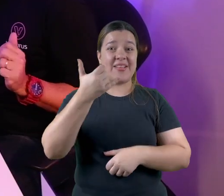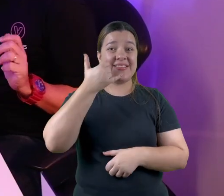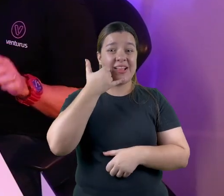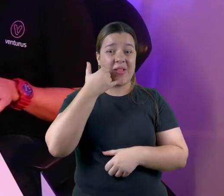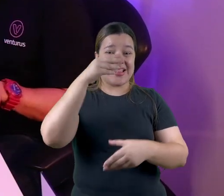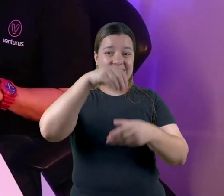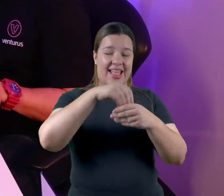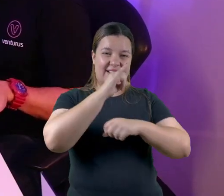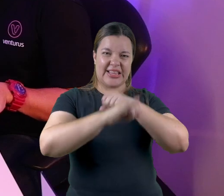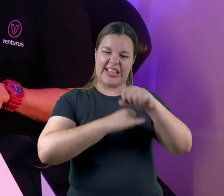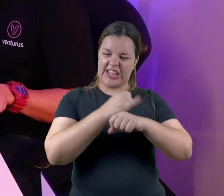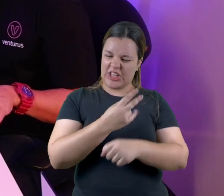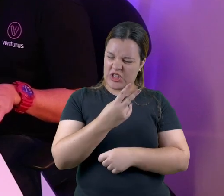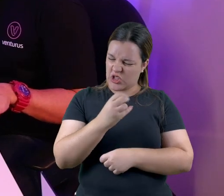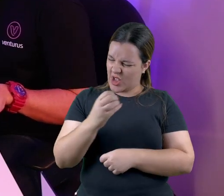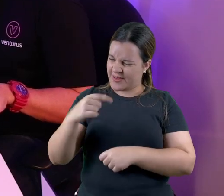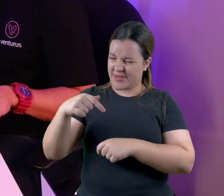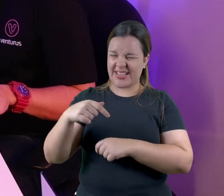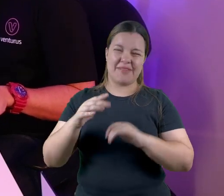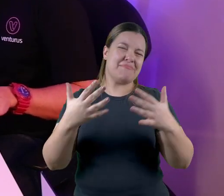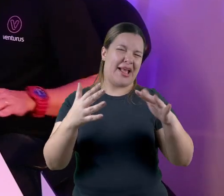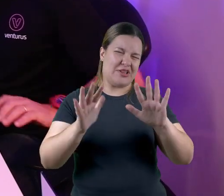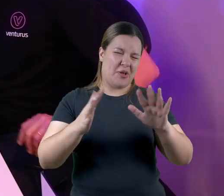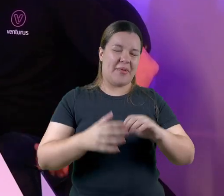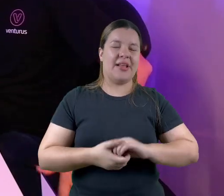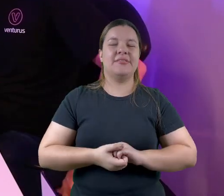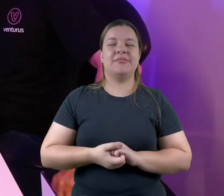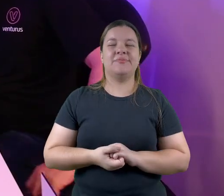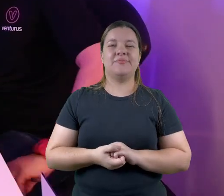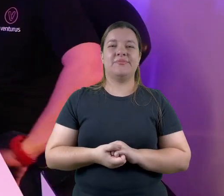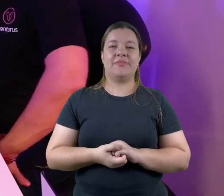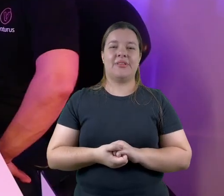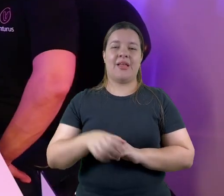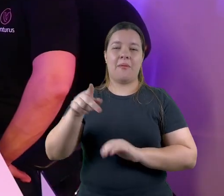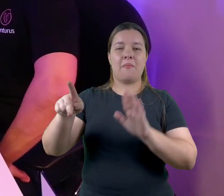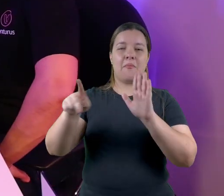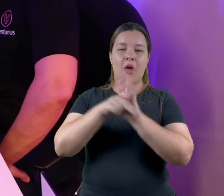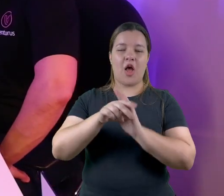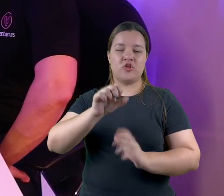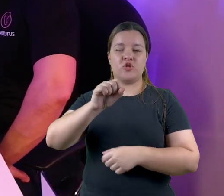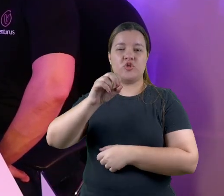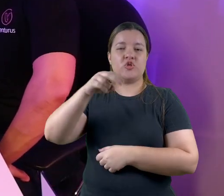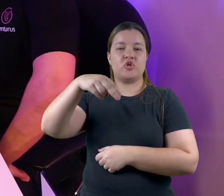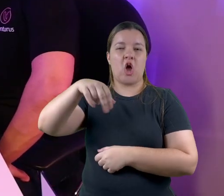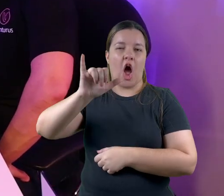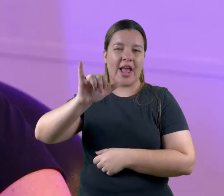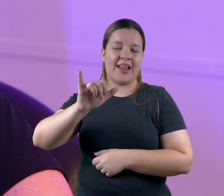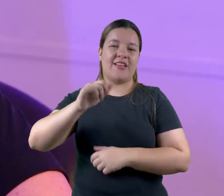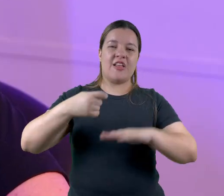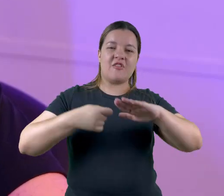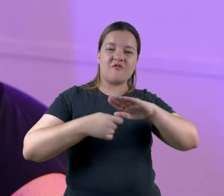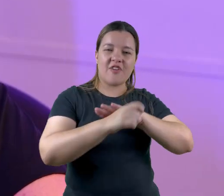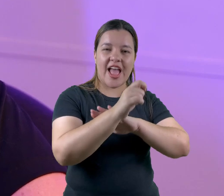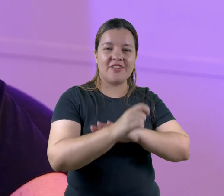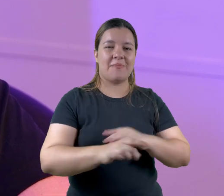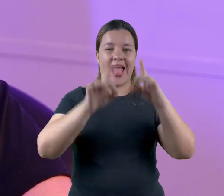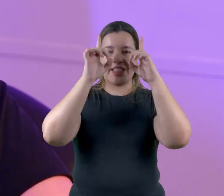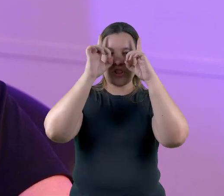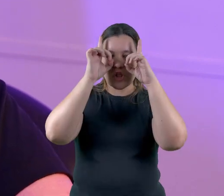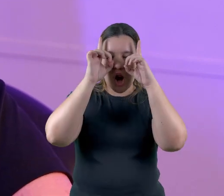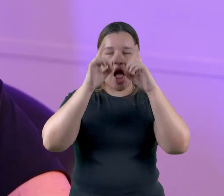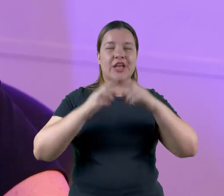né ISO era 2007 né é 2007 a a Sony já tentando investir no no